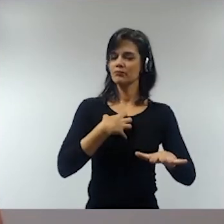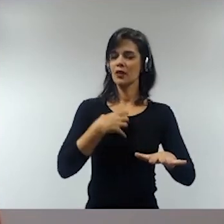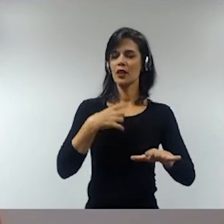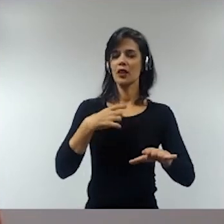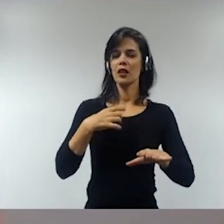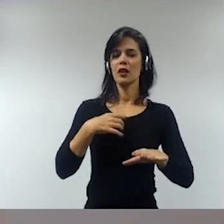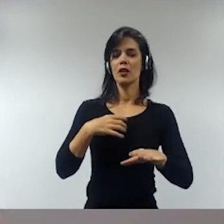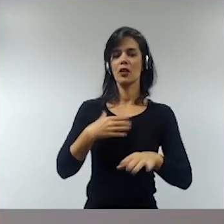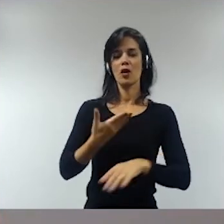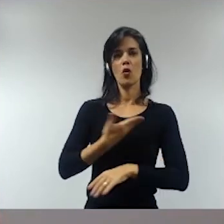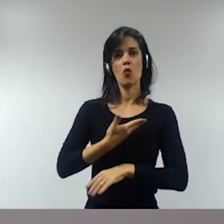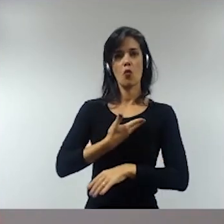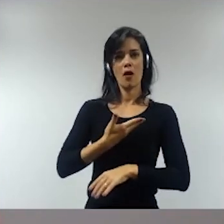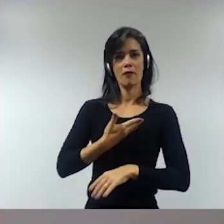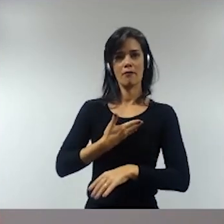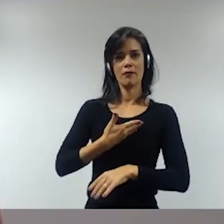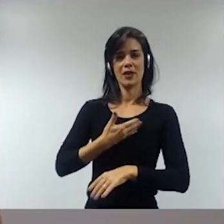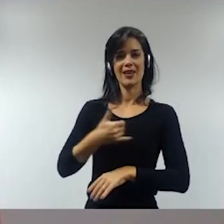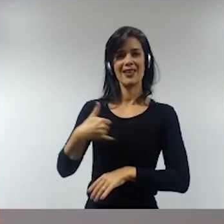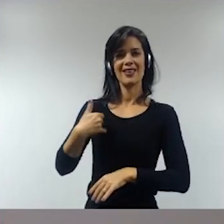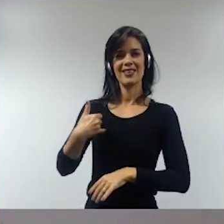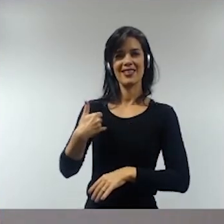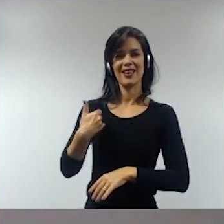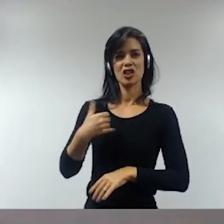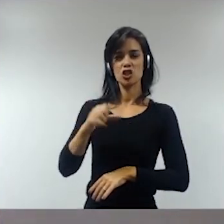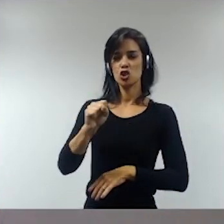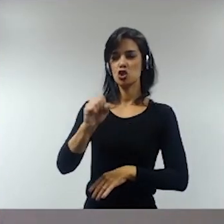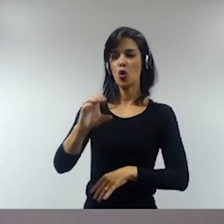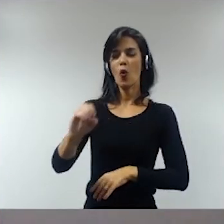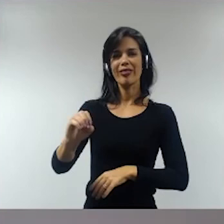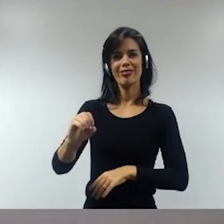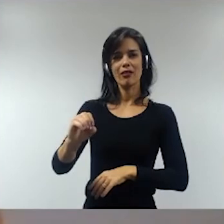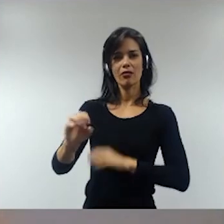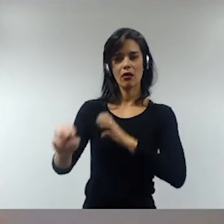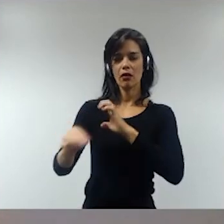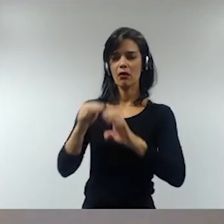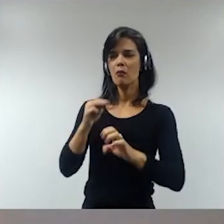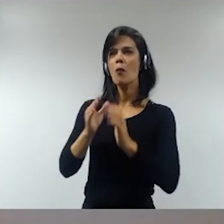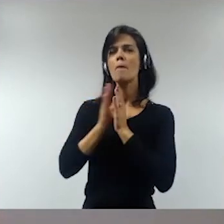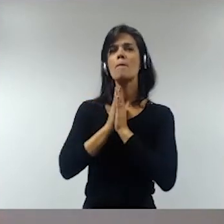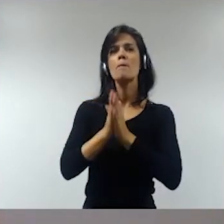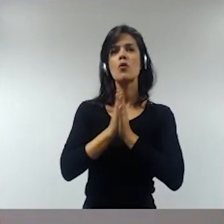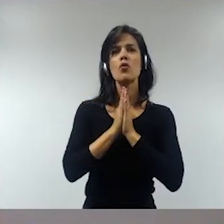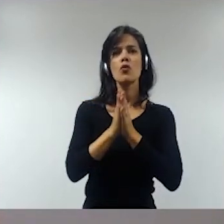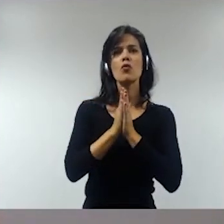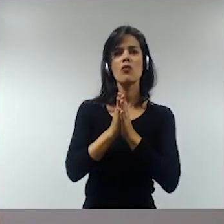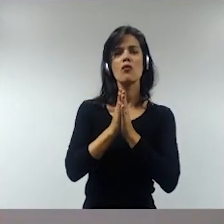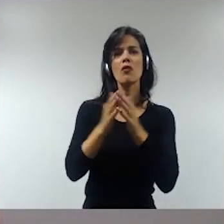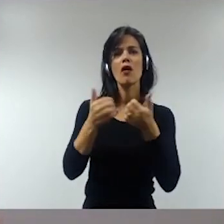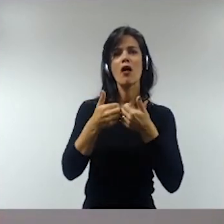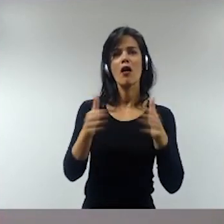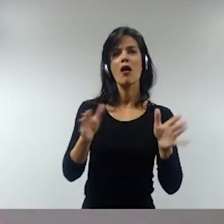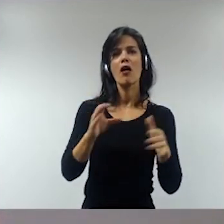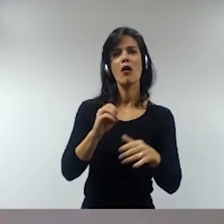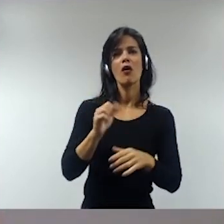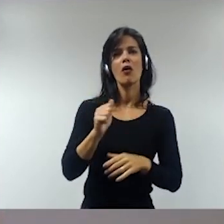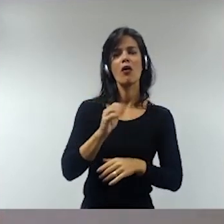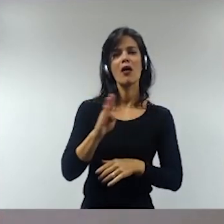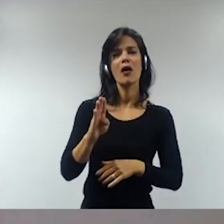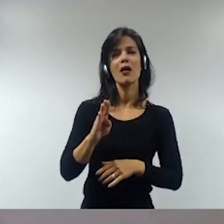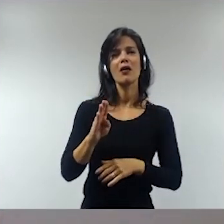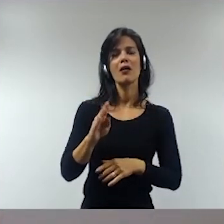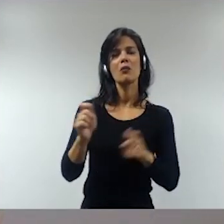e-mail de uma colega de 80 anos pedindo, pelo amor de Deus, para a gente abrir a estrutura da ordem para que ela